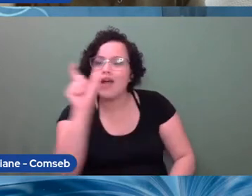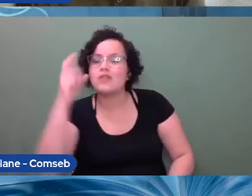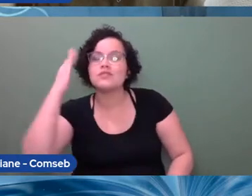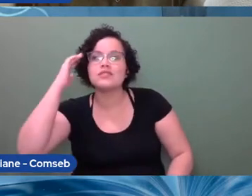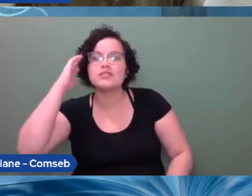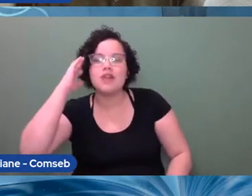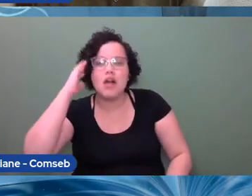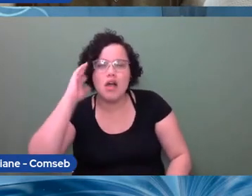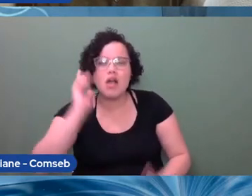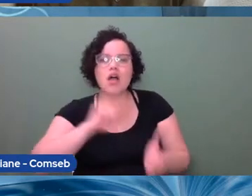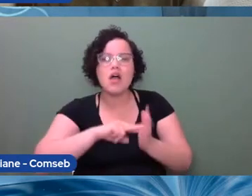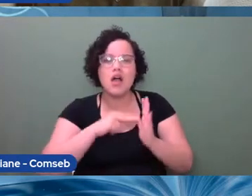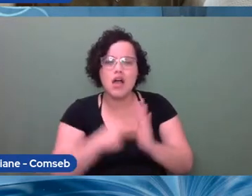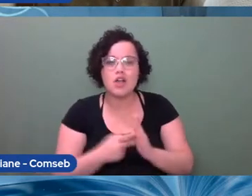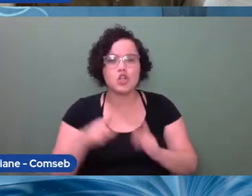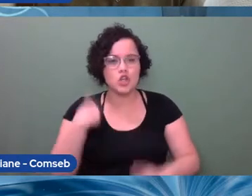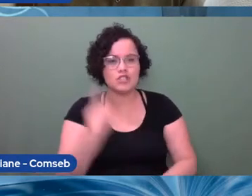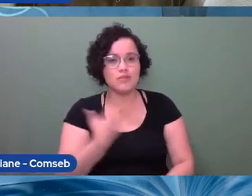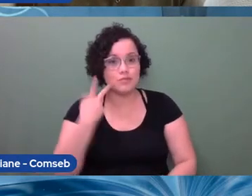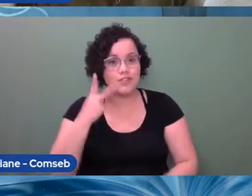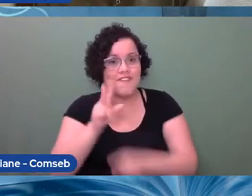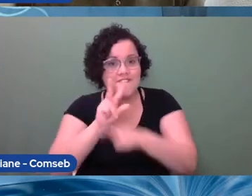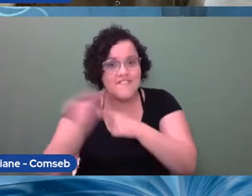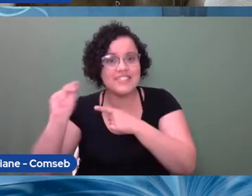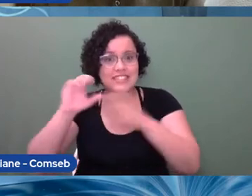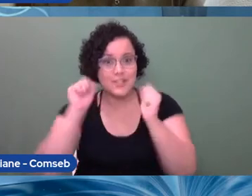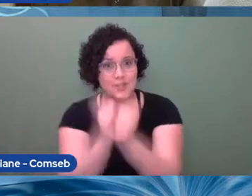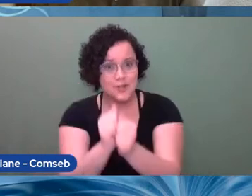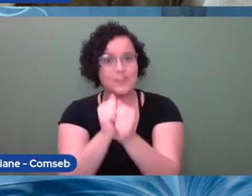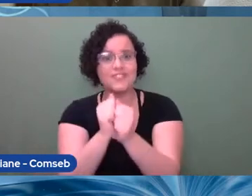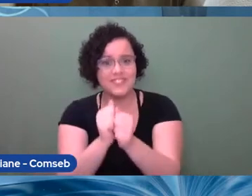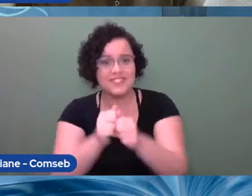um segurando na mão do outro.